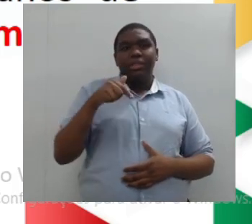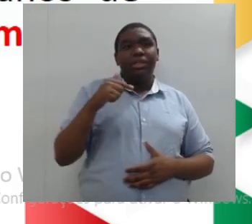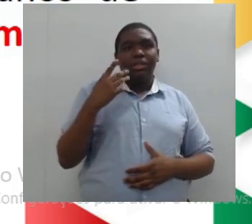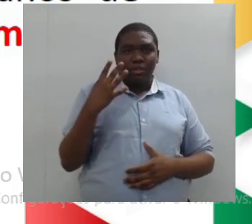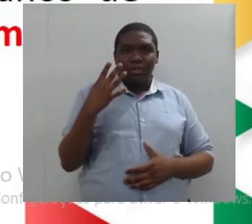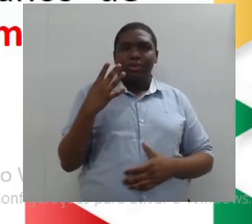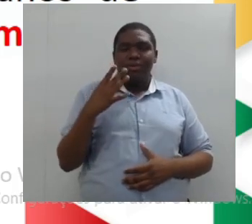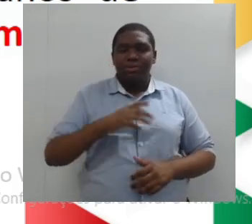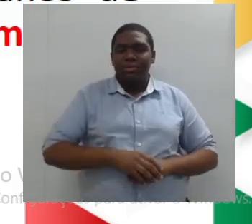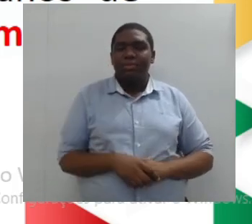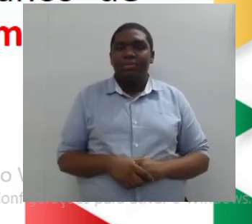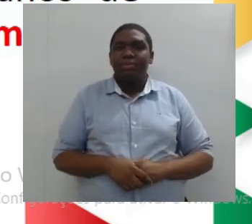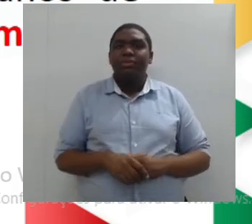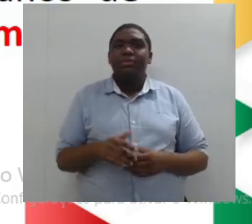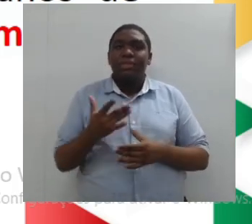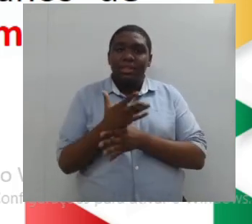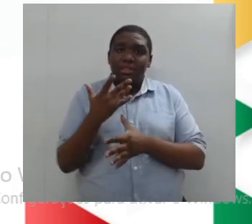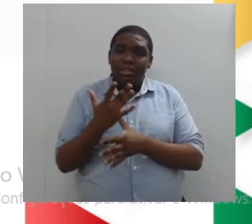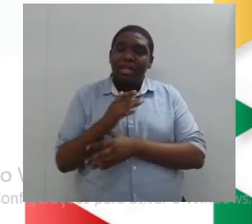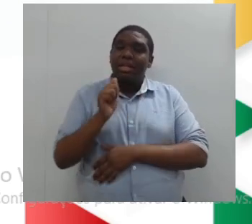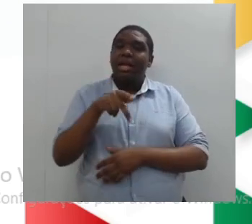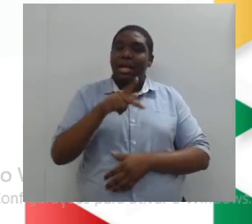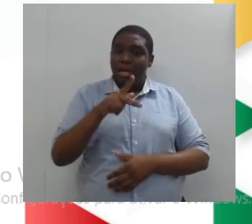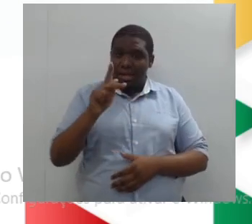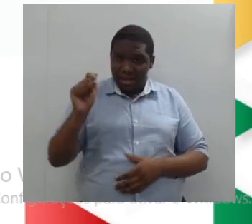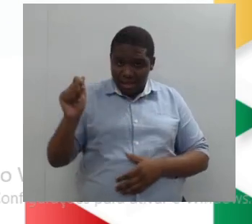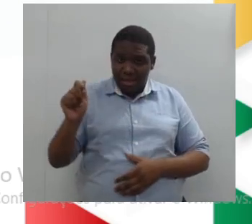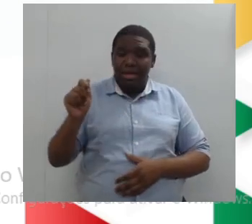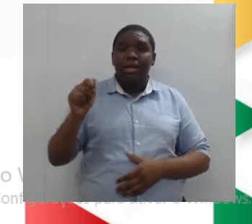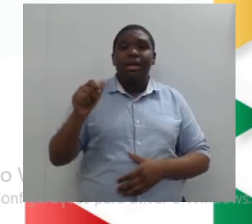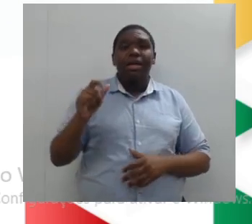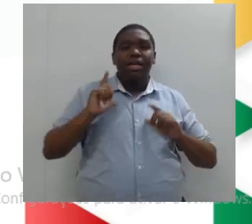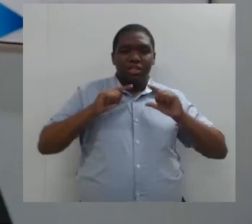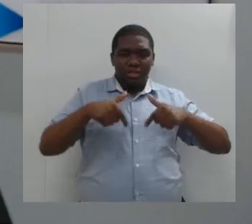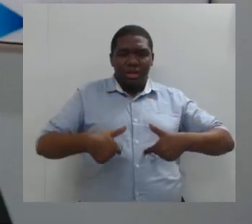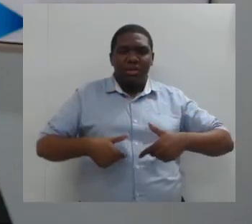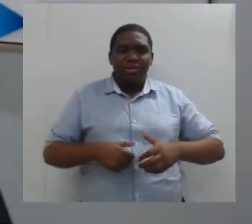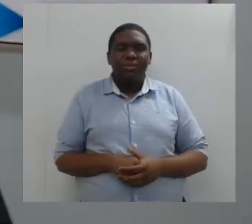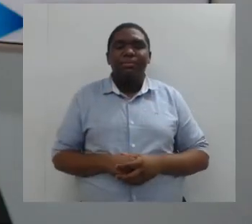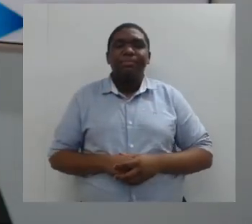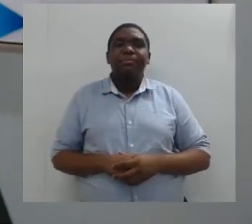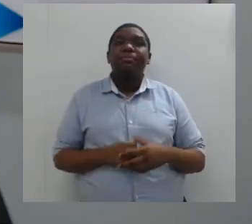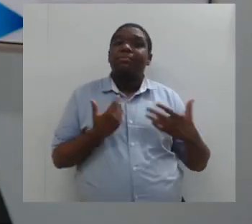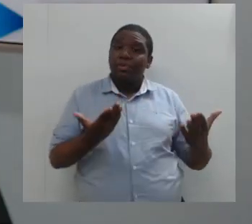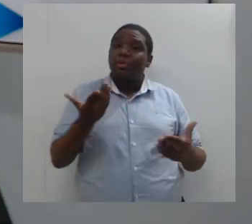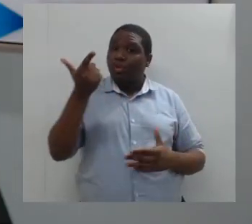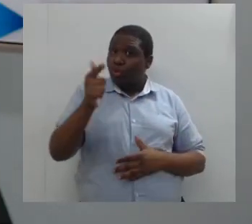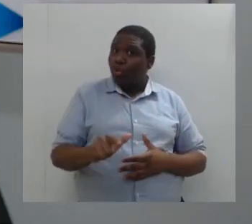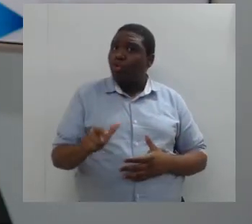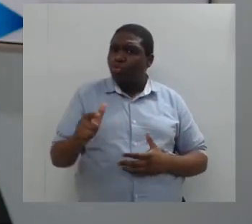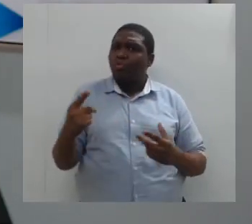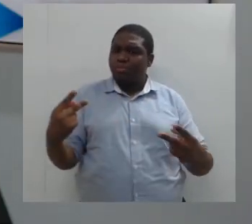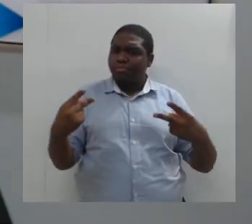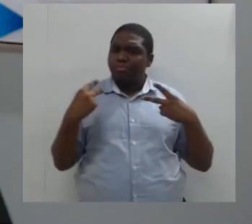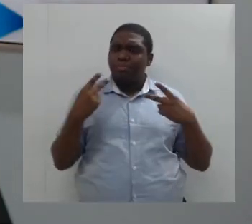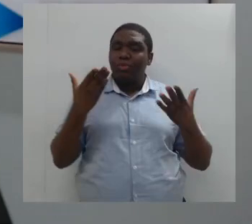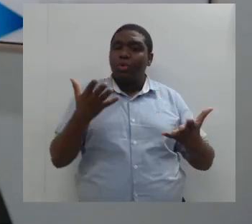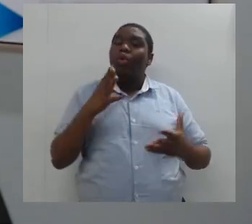74 anos de idade, em Acá, Israel. Cortando para mim, mais uma vez, vejam só esse